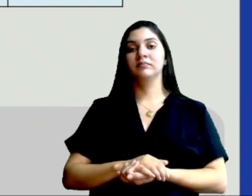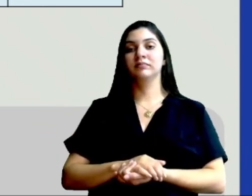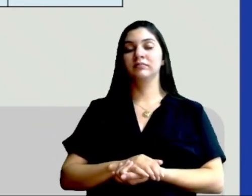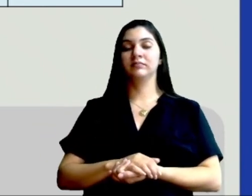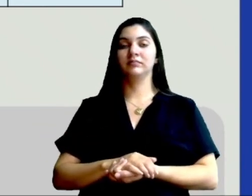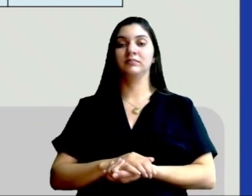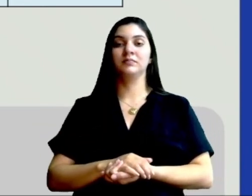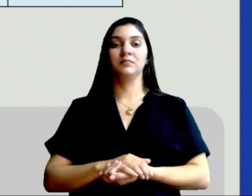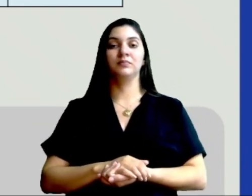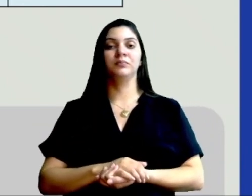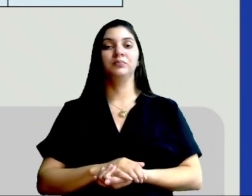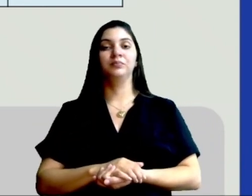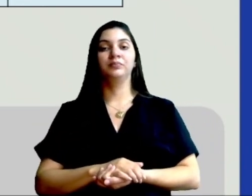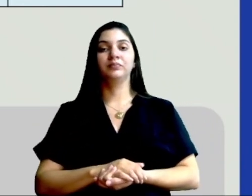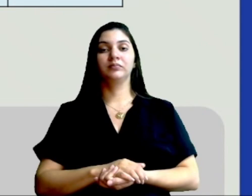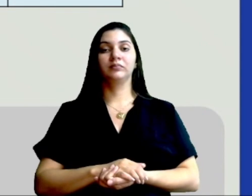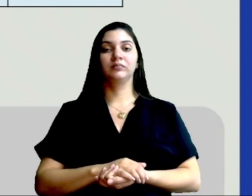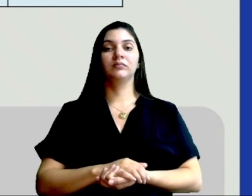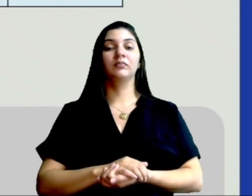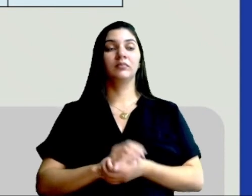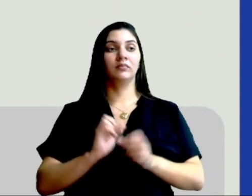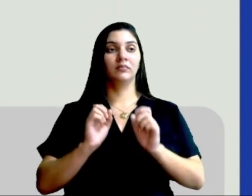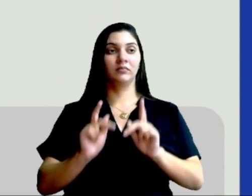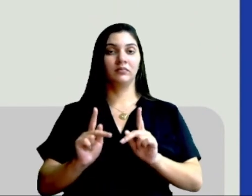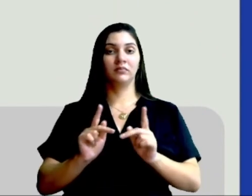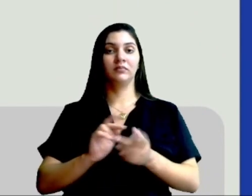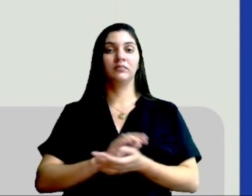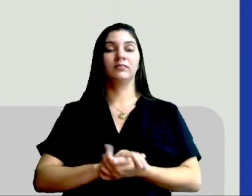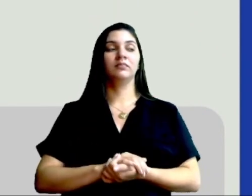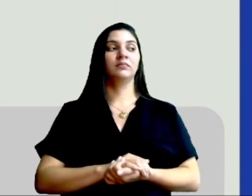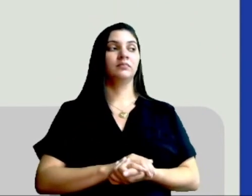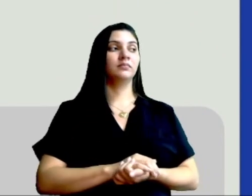trajeras, él trajera, tá bom?